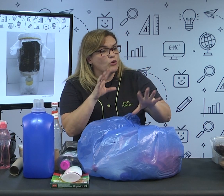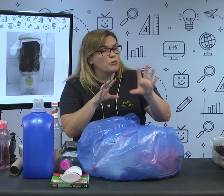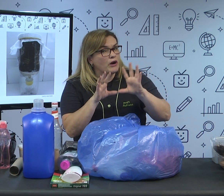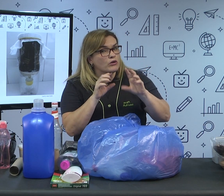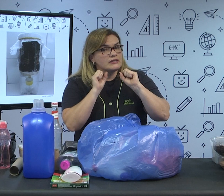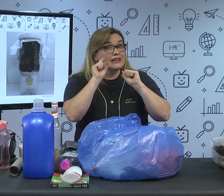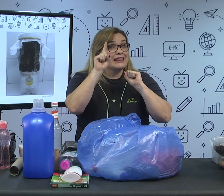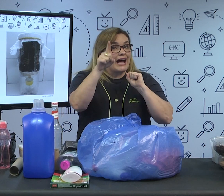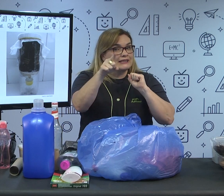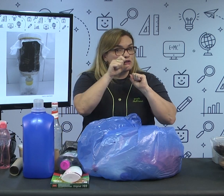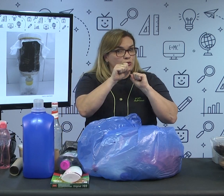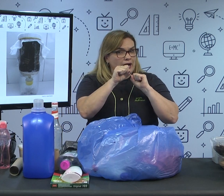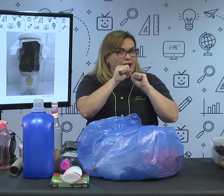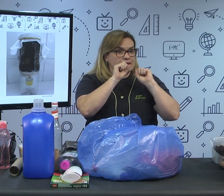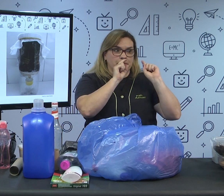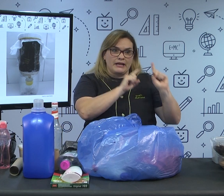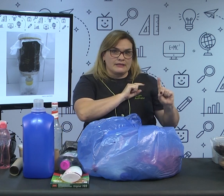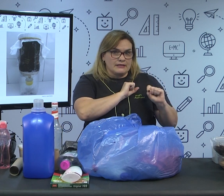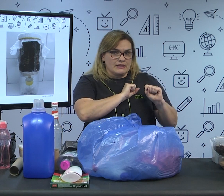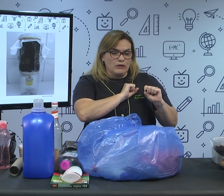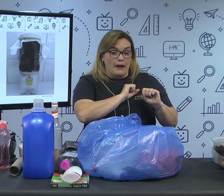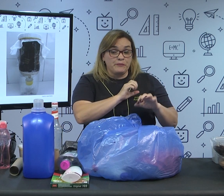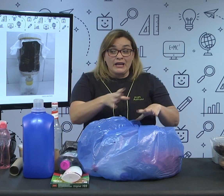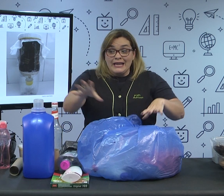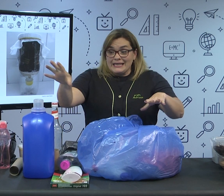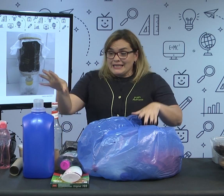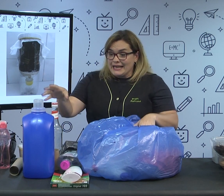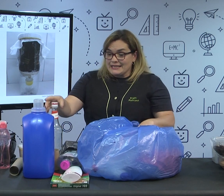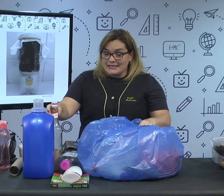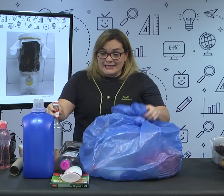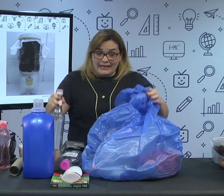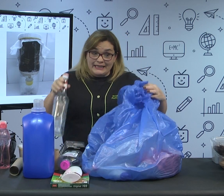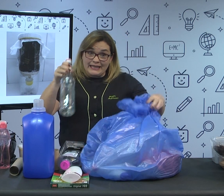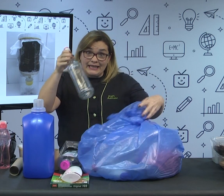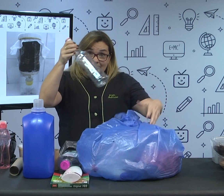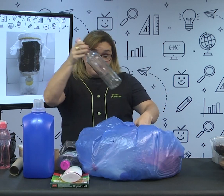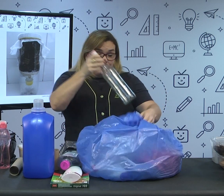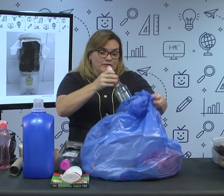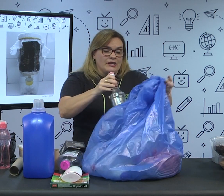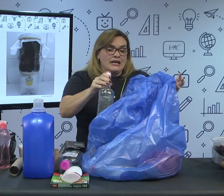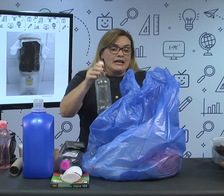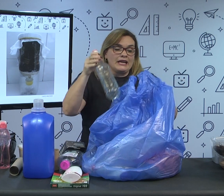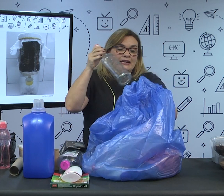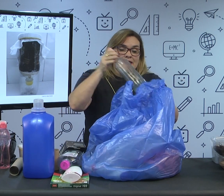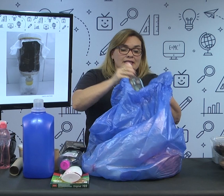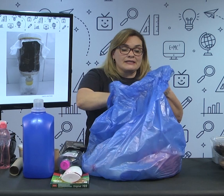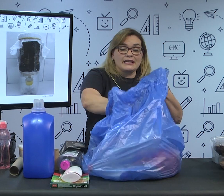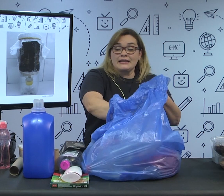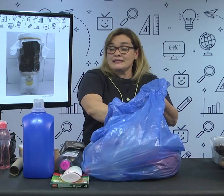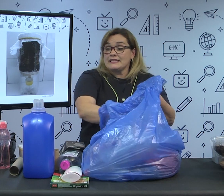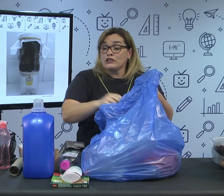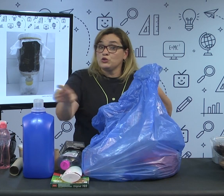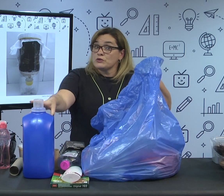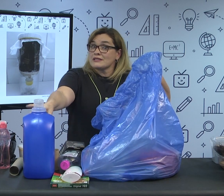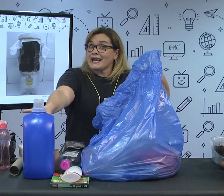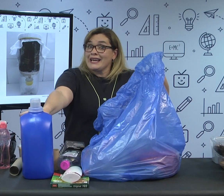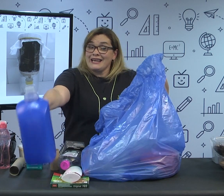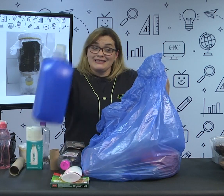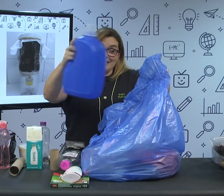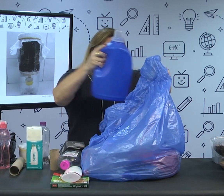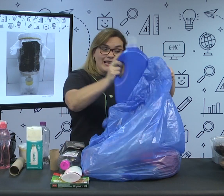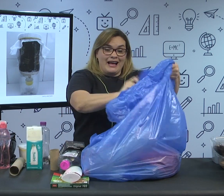vocês têm alguma coisa lá na sua casa. Presta atenção lá. E esses aqui, esses